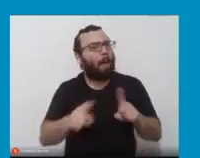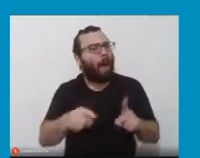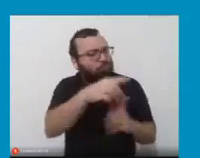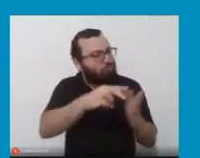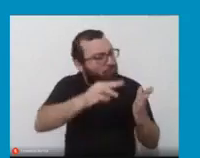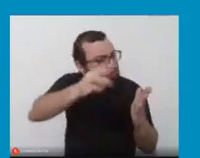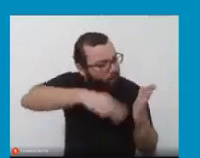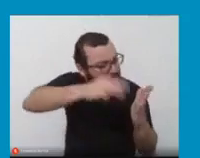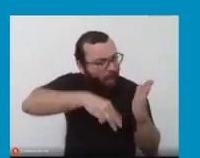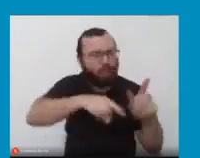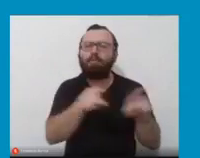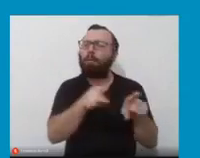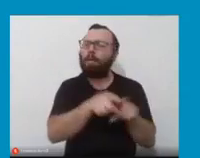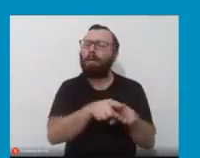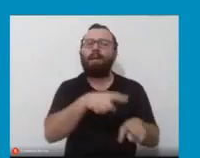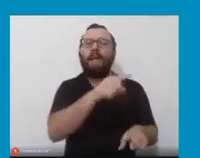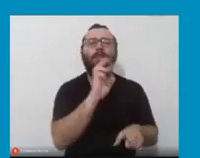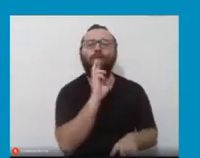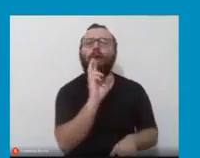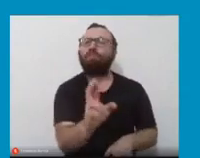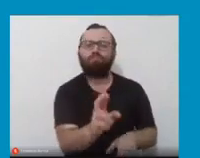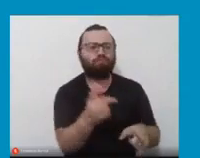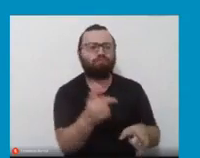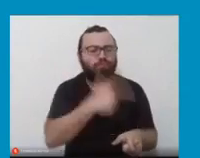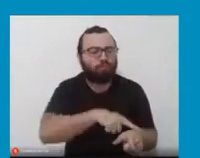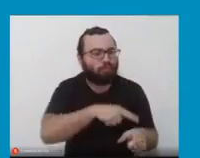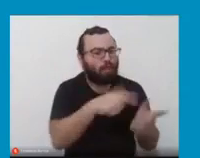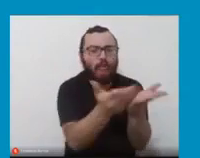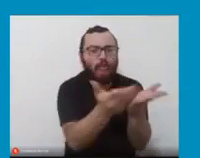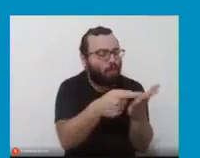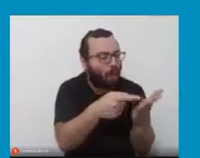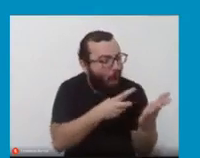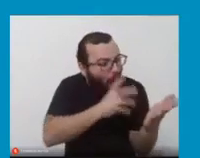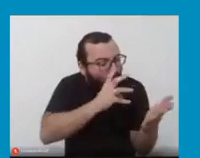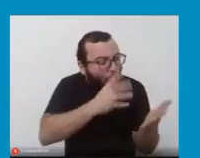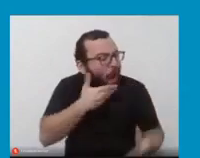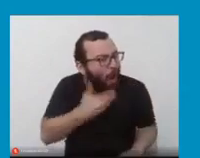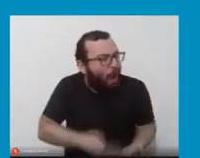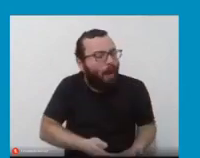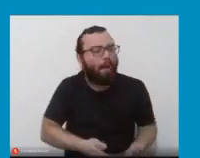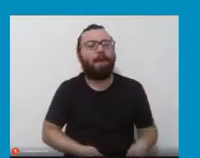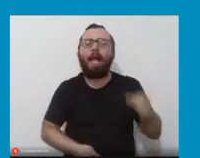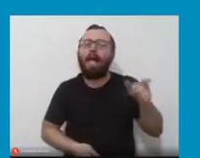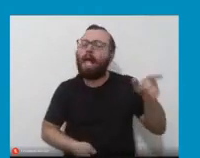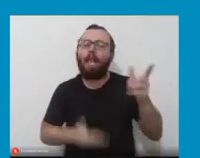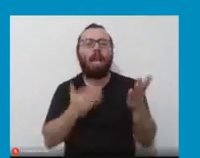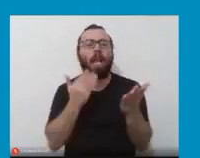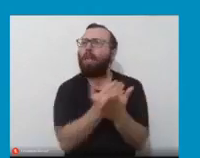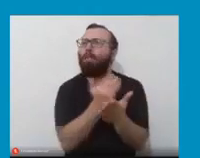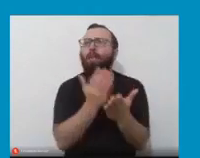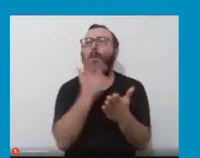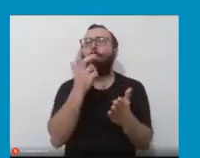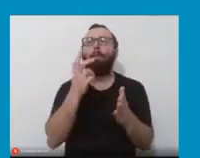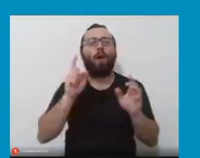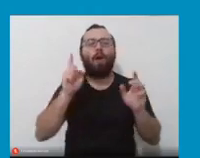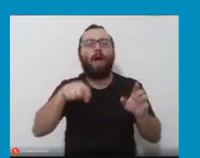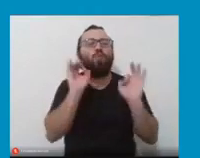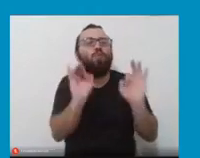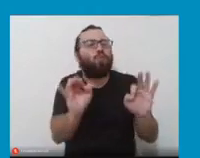como também dos resultados obtidos, é impressionante. É um livro que hoje é praticamente um